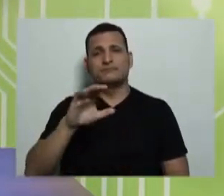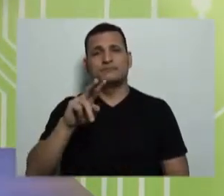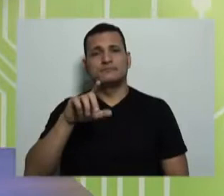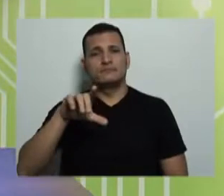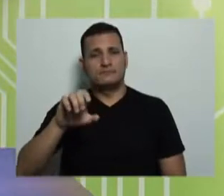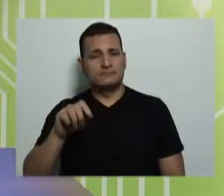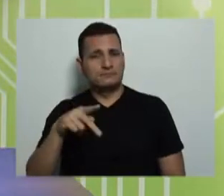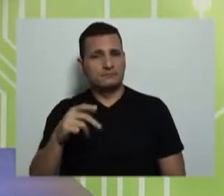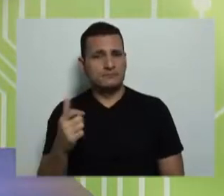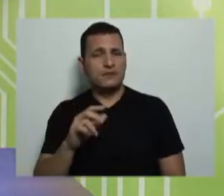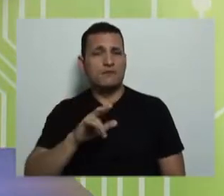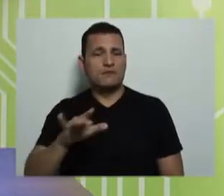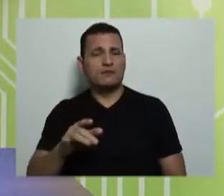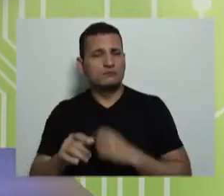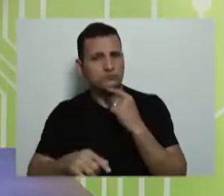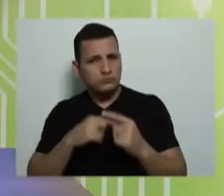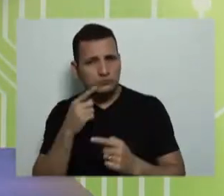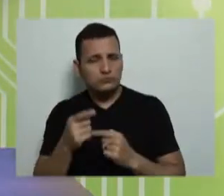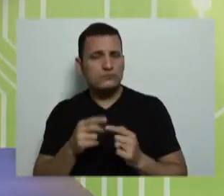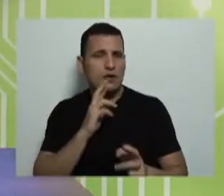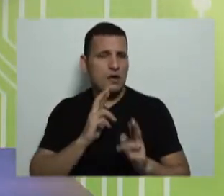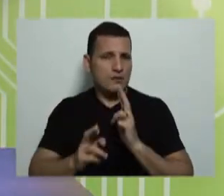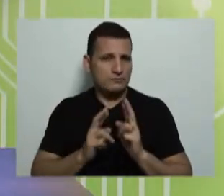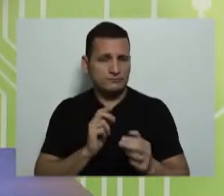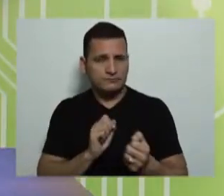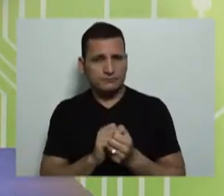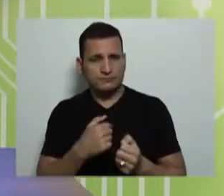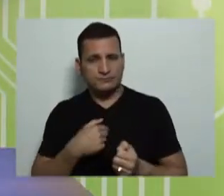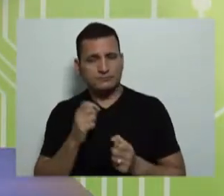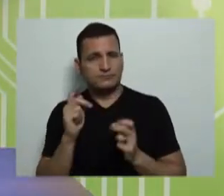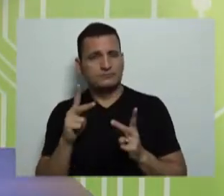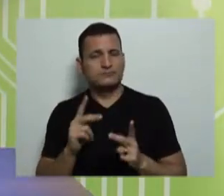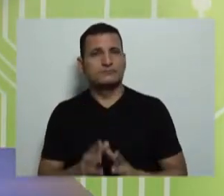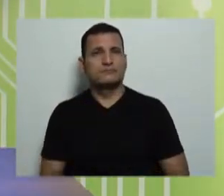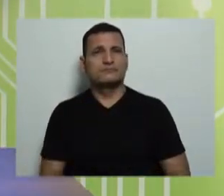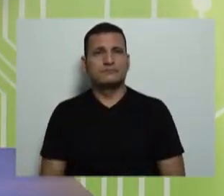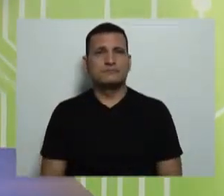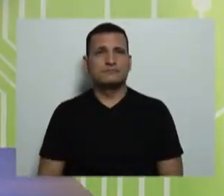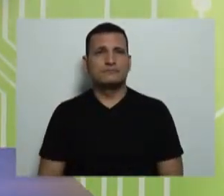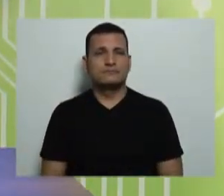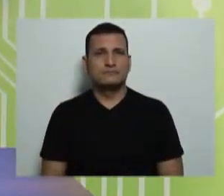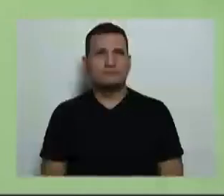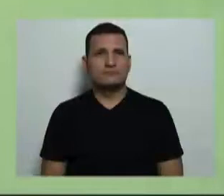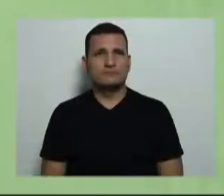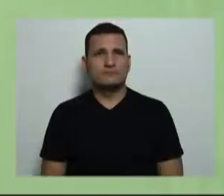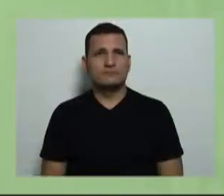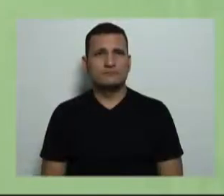aqui as dúvidas ao vivo, juntamente comigo. Podem ficar à vontade aí.